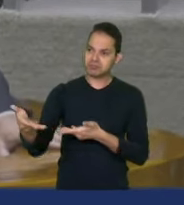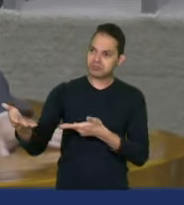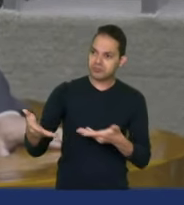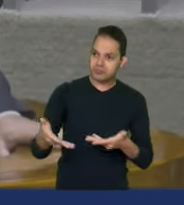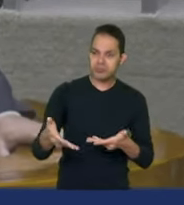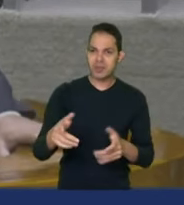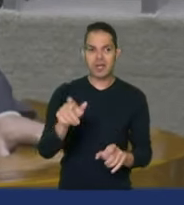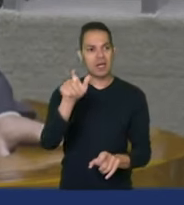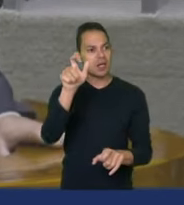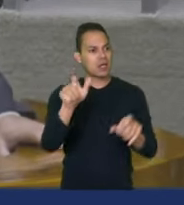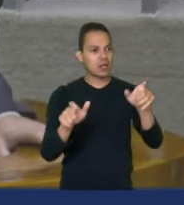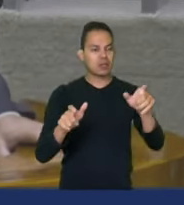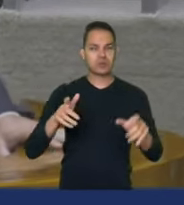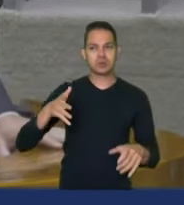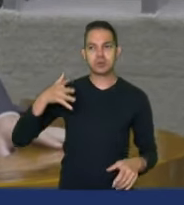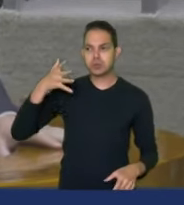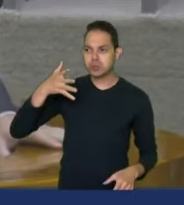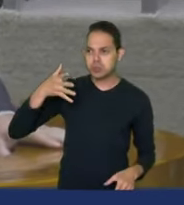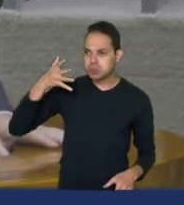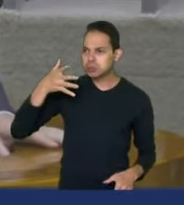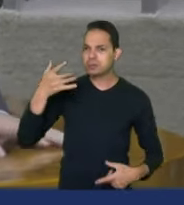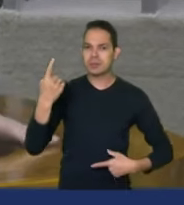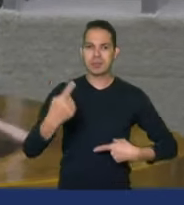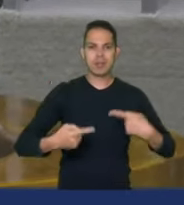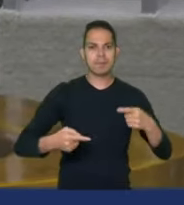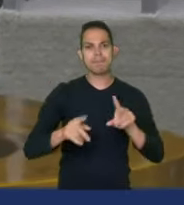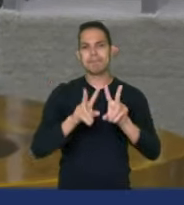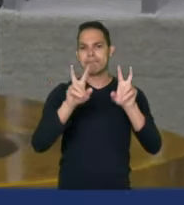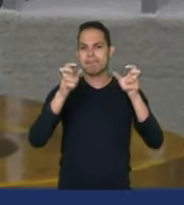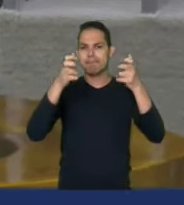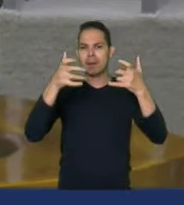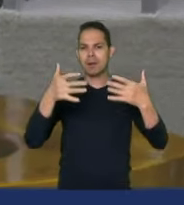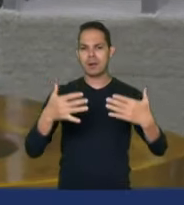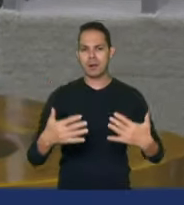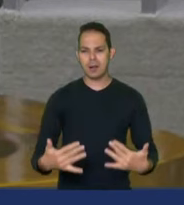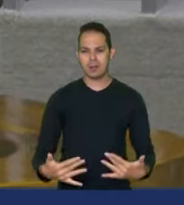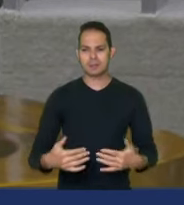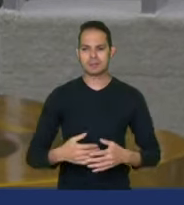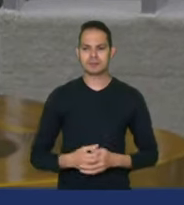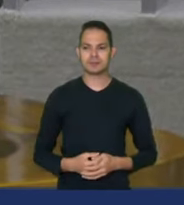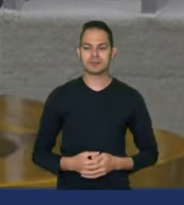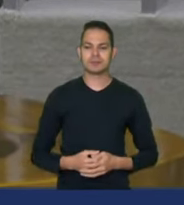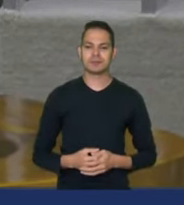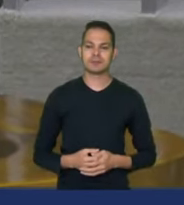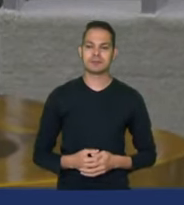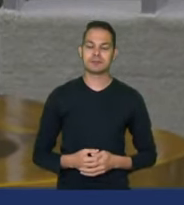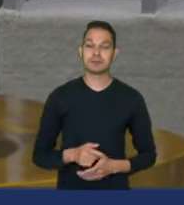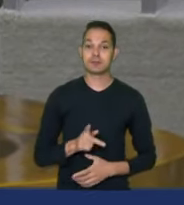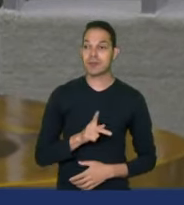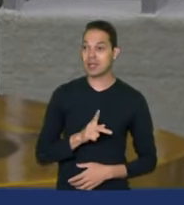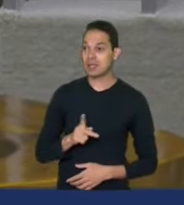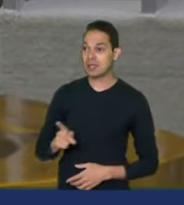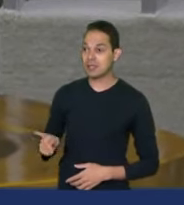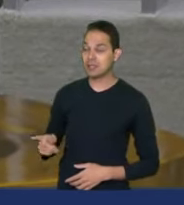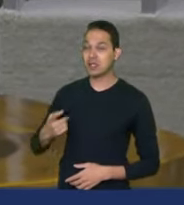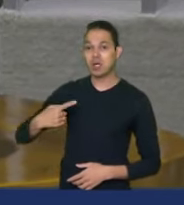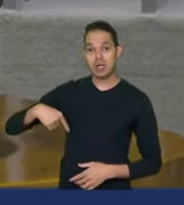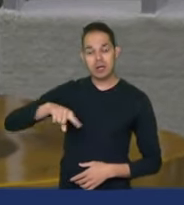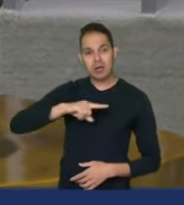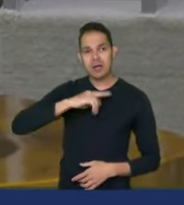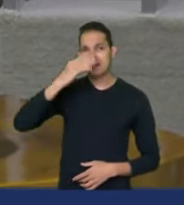expositores que vêm debater esse tema. Queria dizer, senhor presidente, que nós temos muita